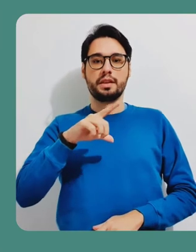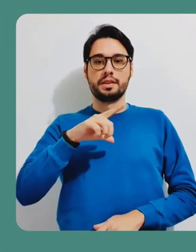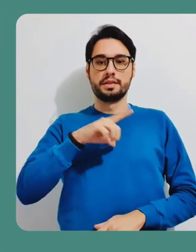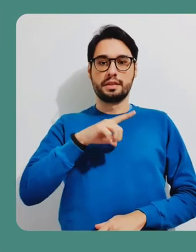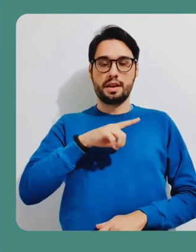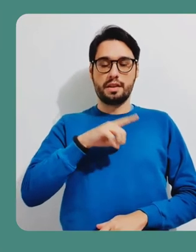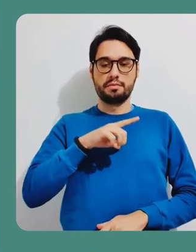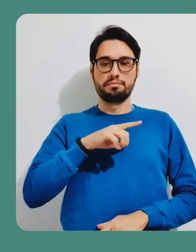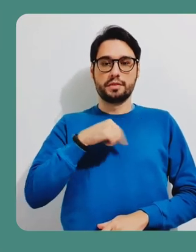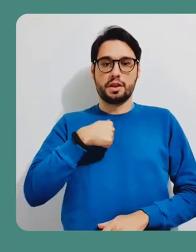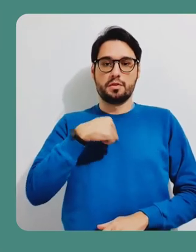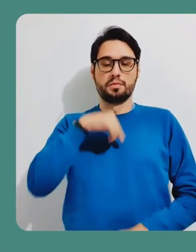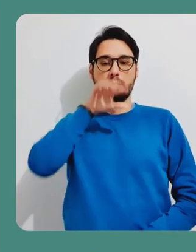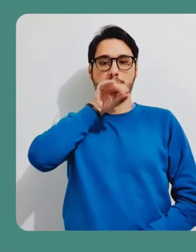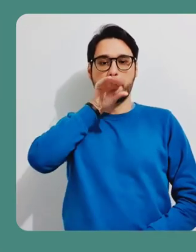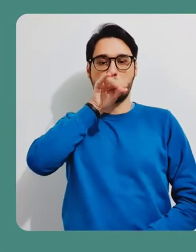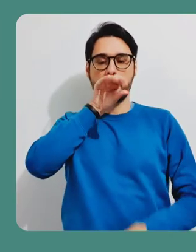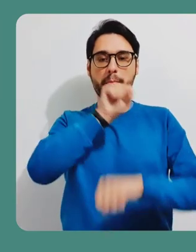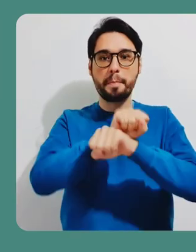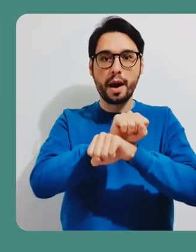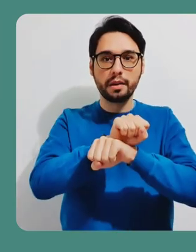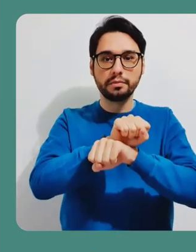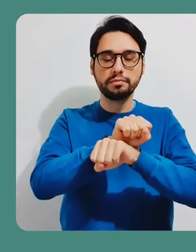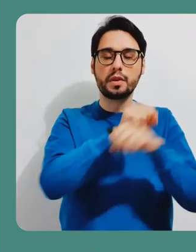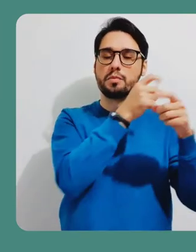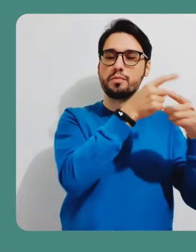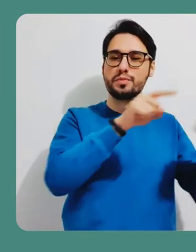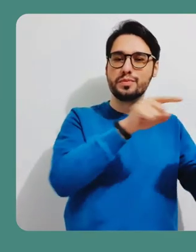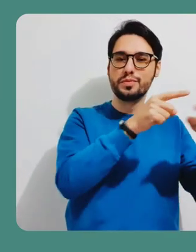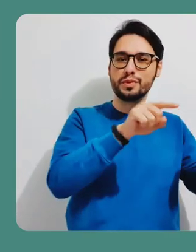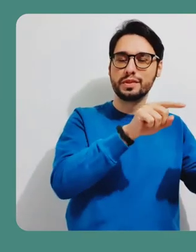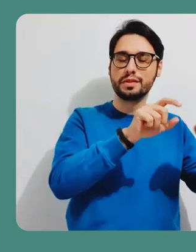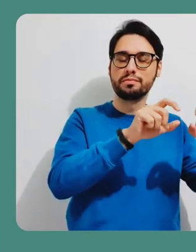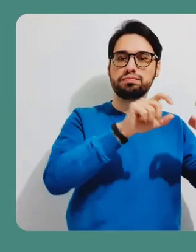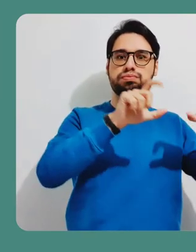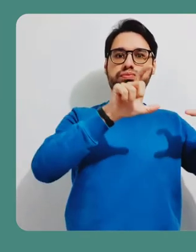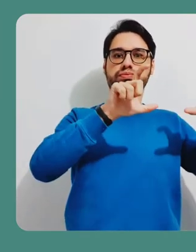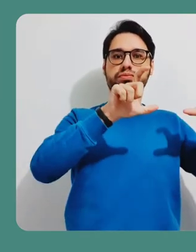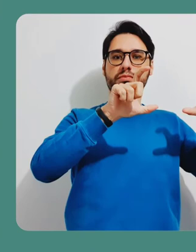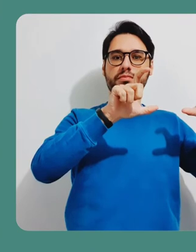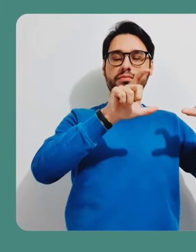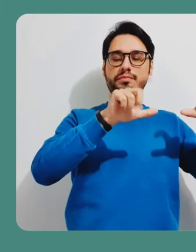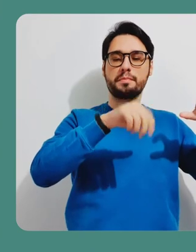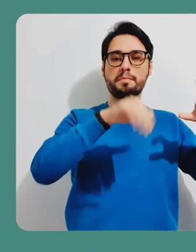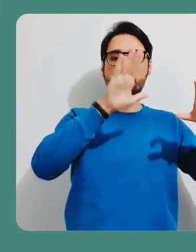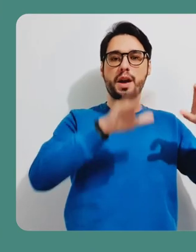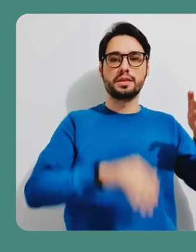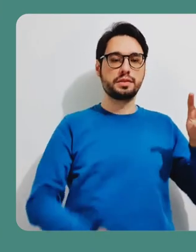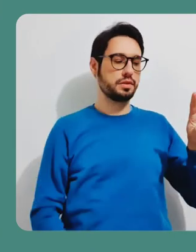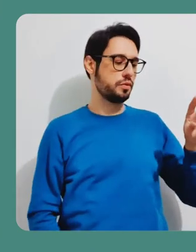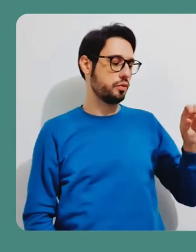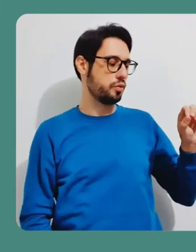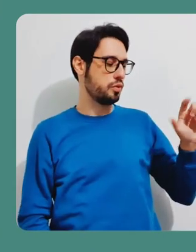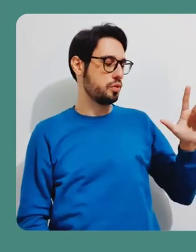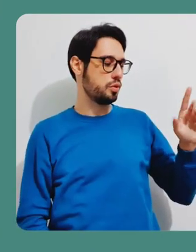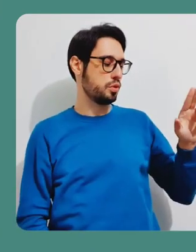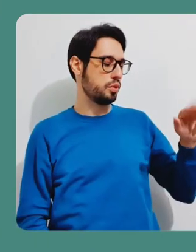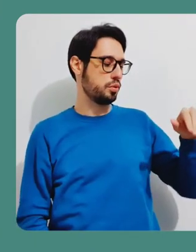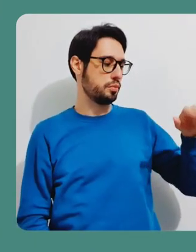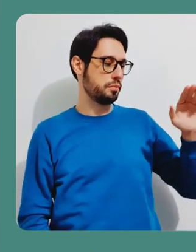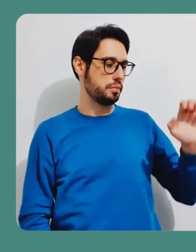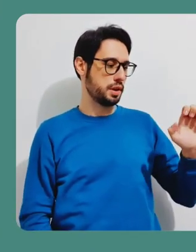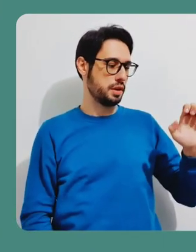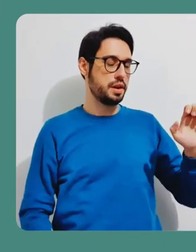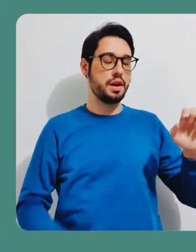você já pode observar de forma muito clara que no momento em que a silêncio na parte de voz o volume da música de